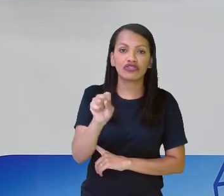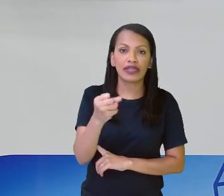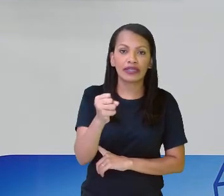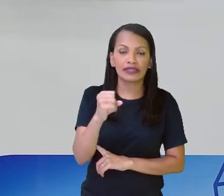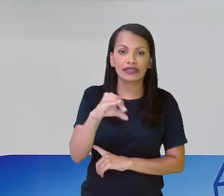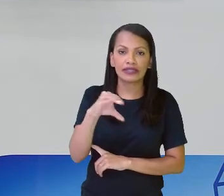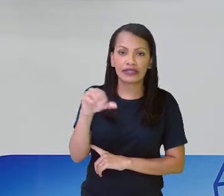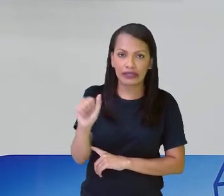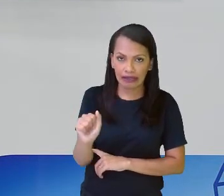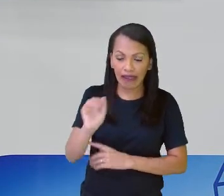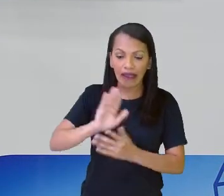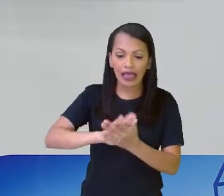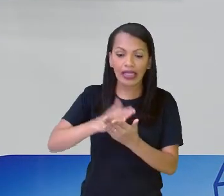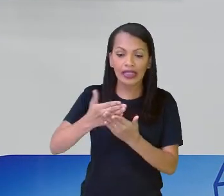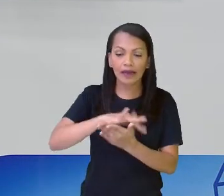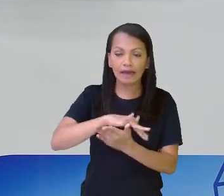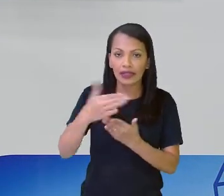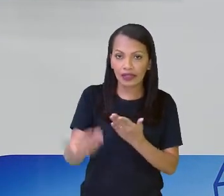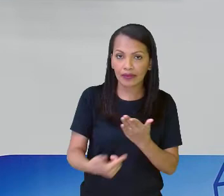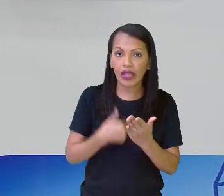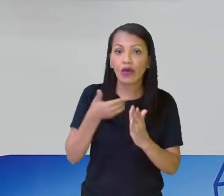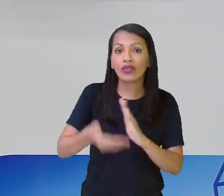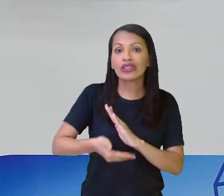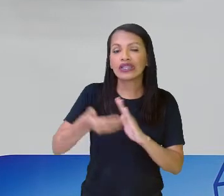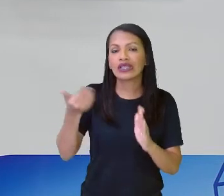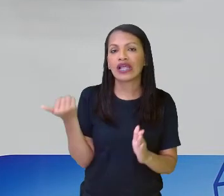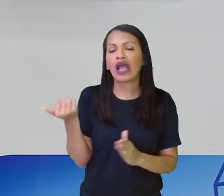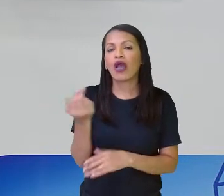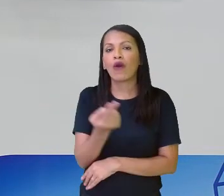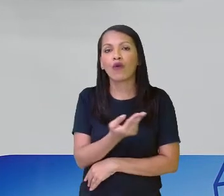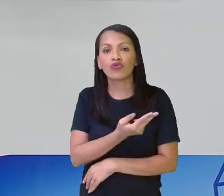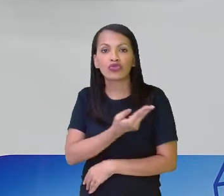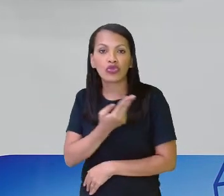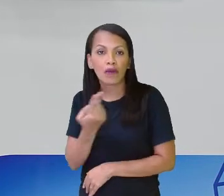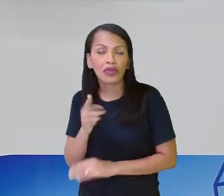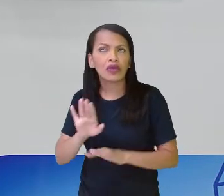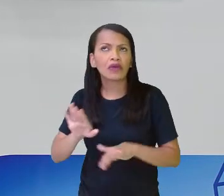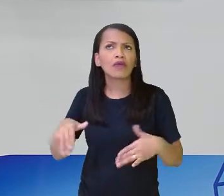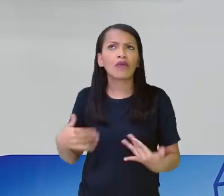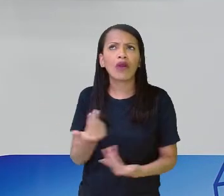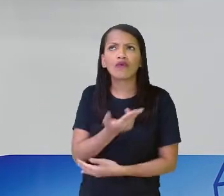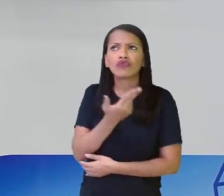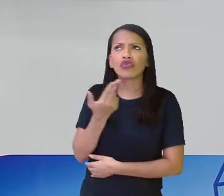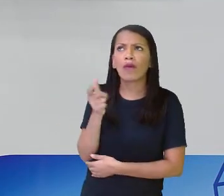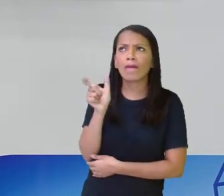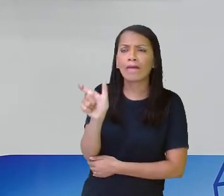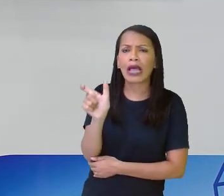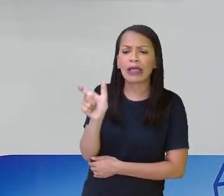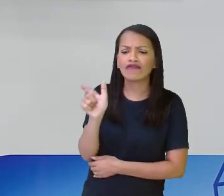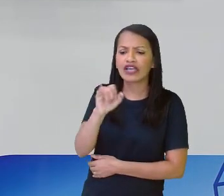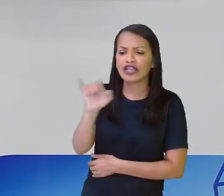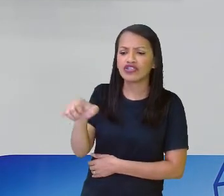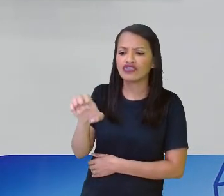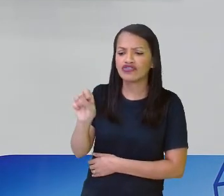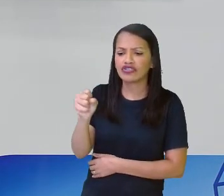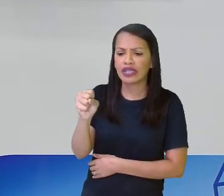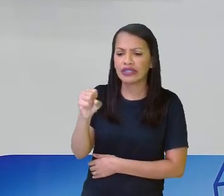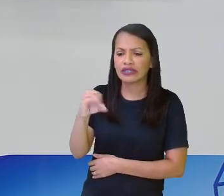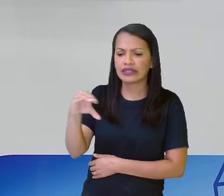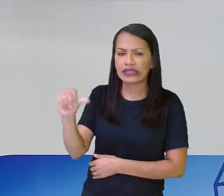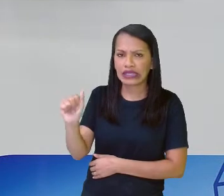Libras, ok? Eu vou tirar o nome Jéssica. Que outro nome eu posso, que outra palavra eu posso colocar para